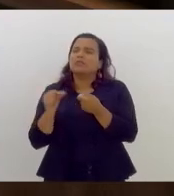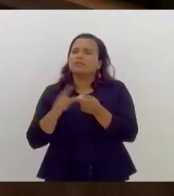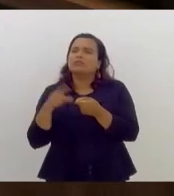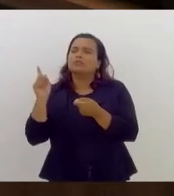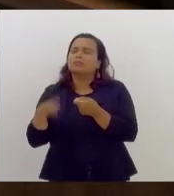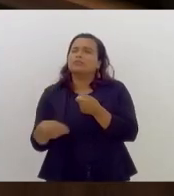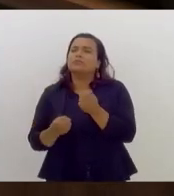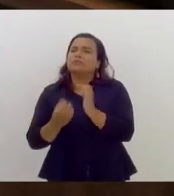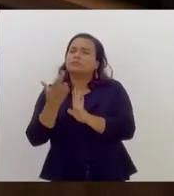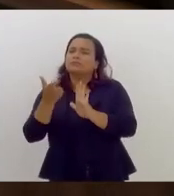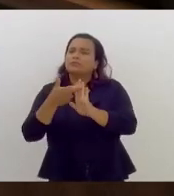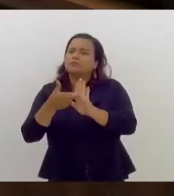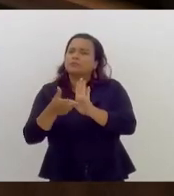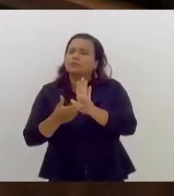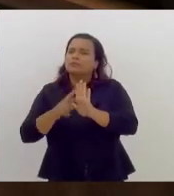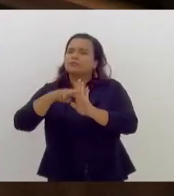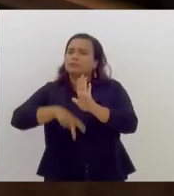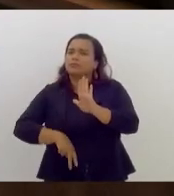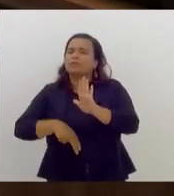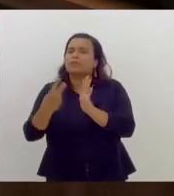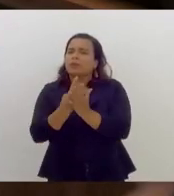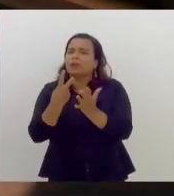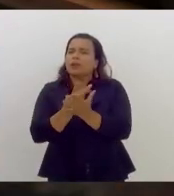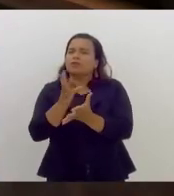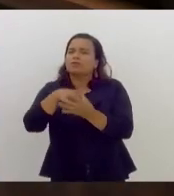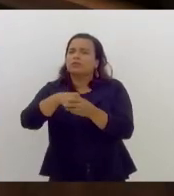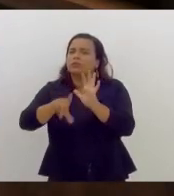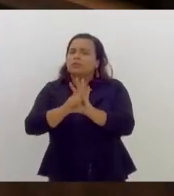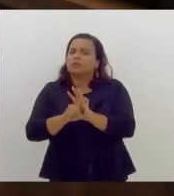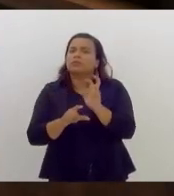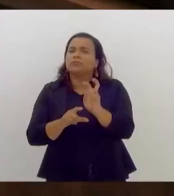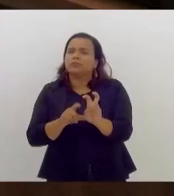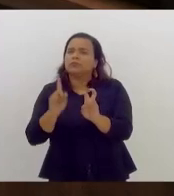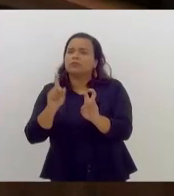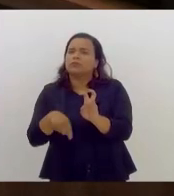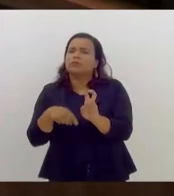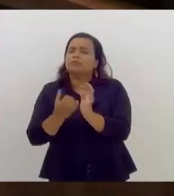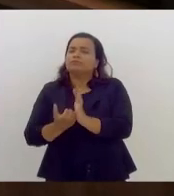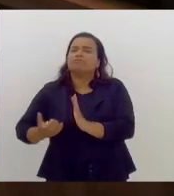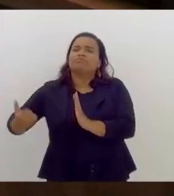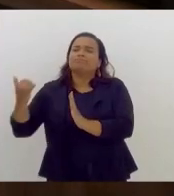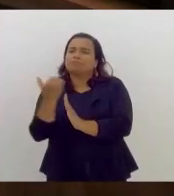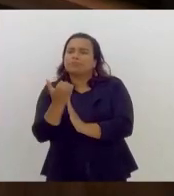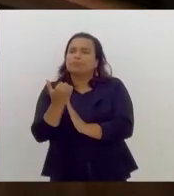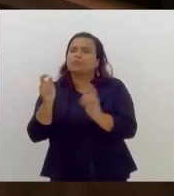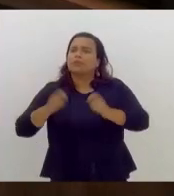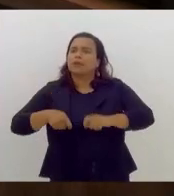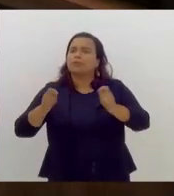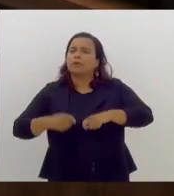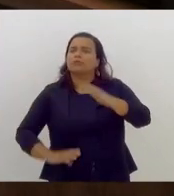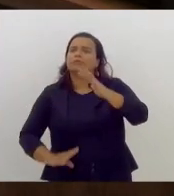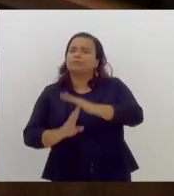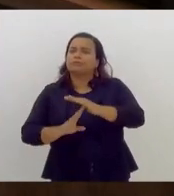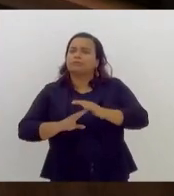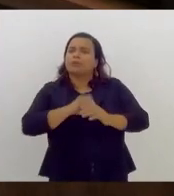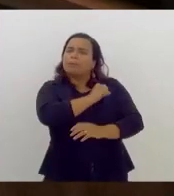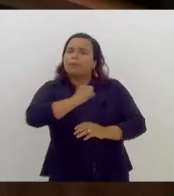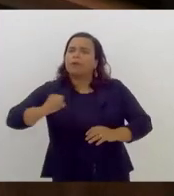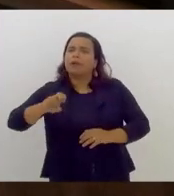Constitui infrações ao disposto nesta lei. 5. Ultrapassar a capacidade máxima de abate,